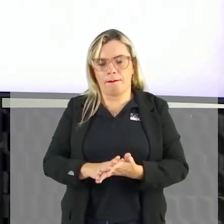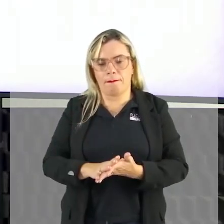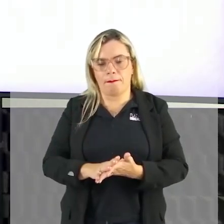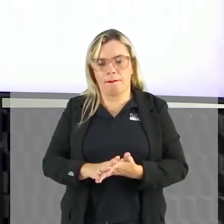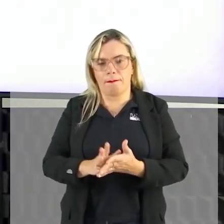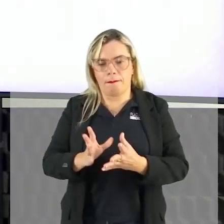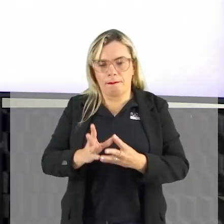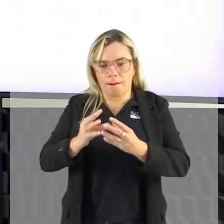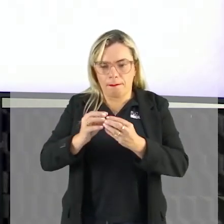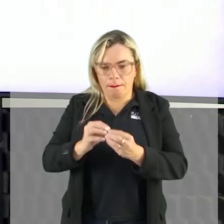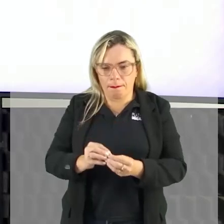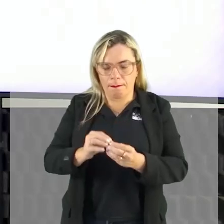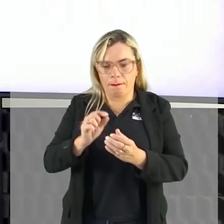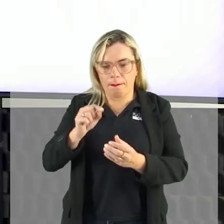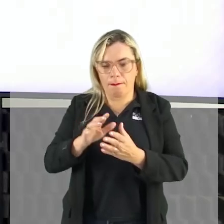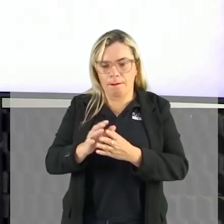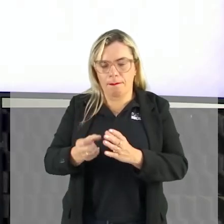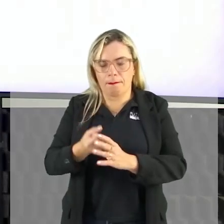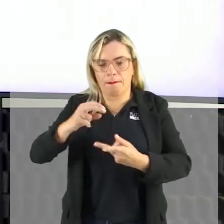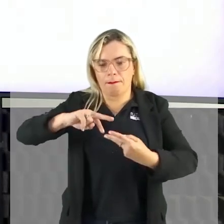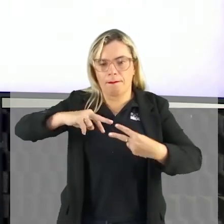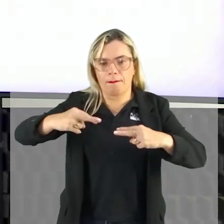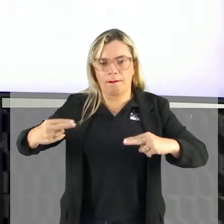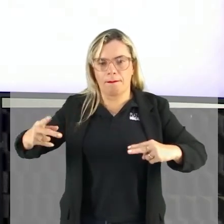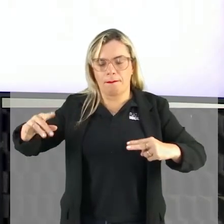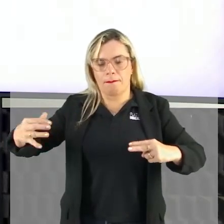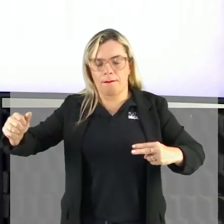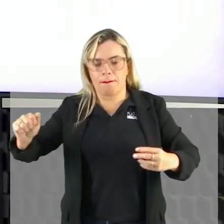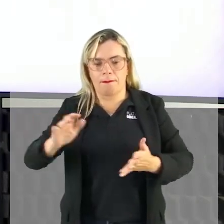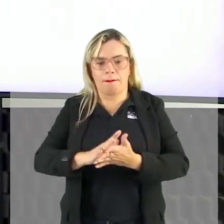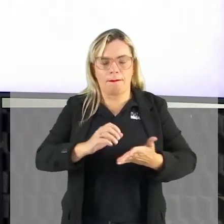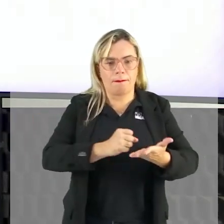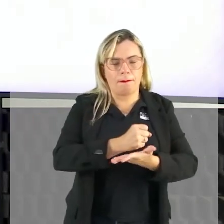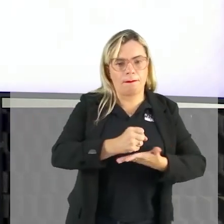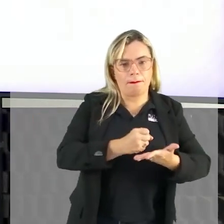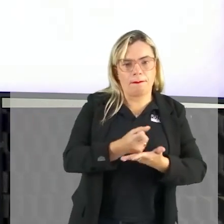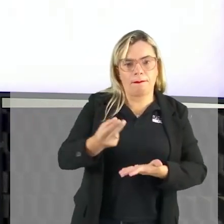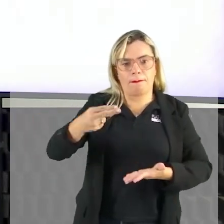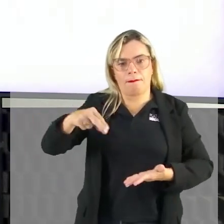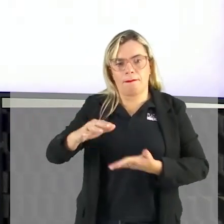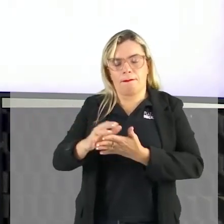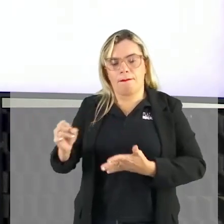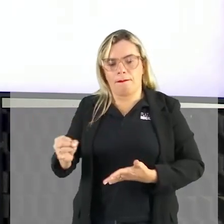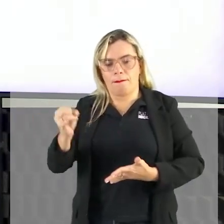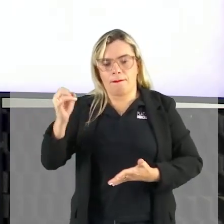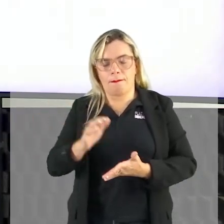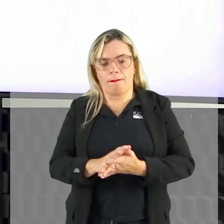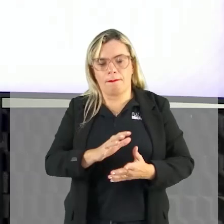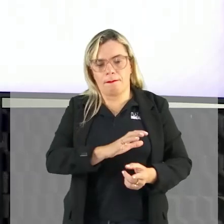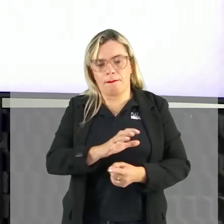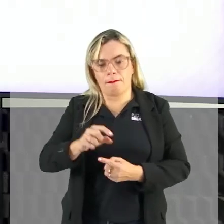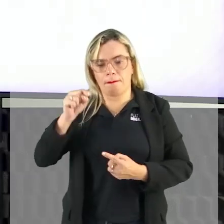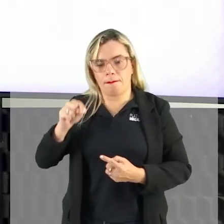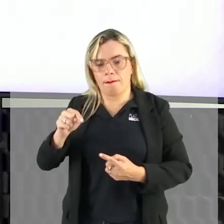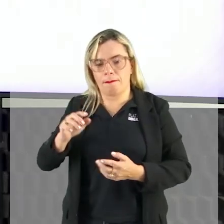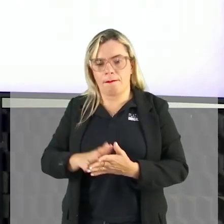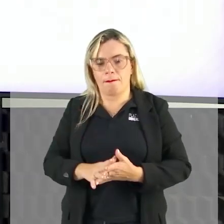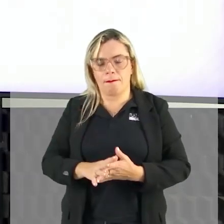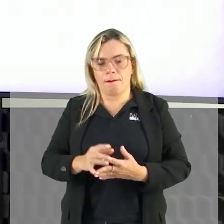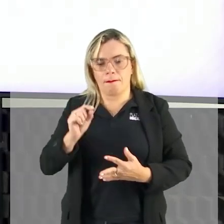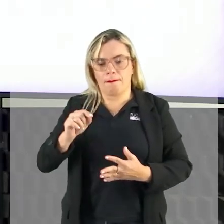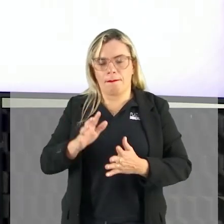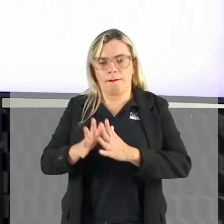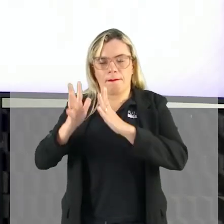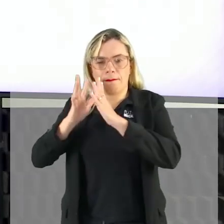né? Então, interfere na síntese de uma base nitrogenada importante para a síntese de DNA,